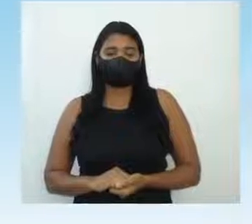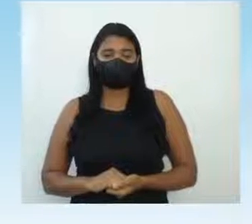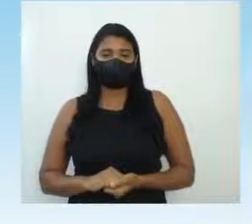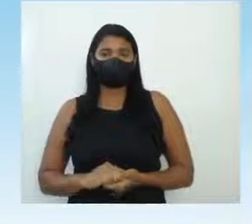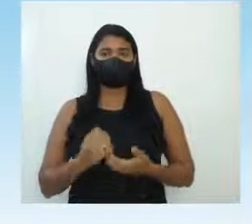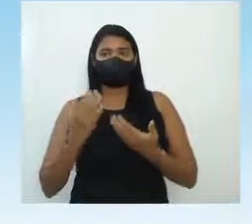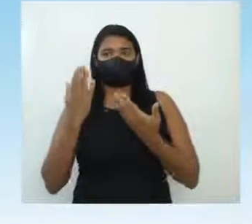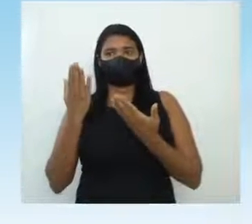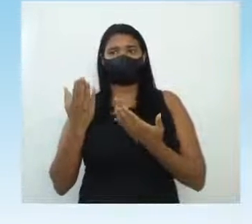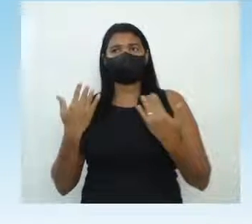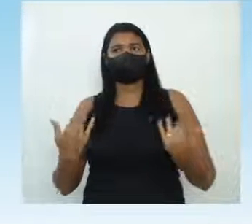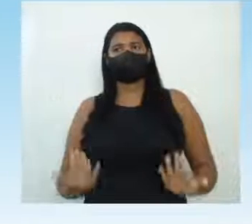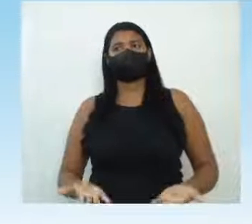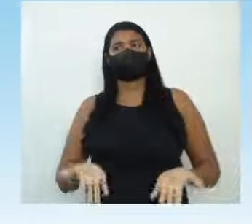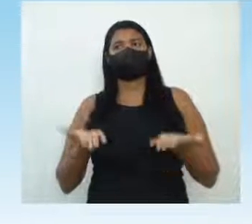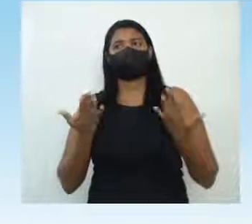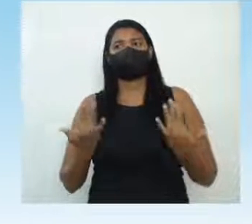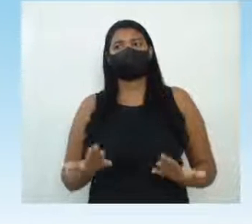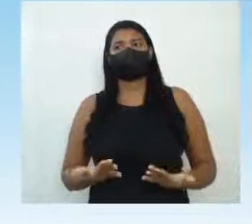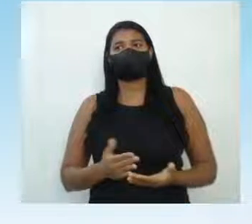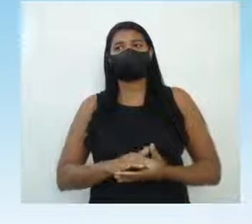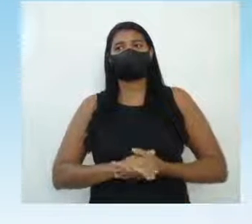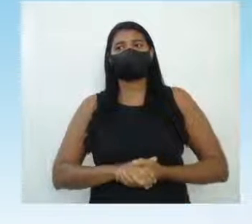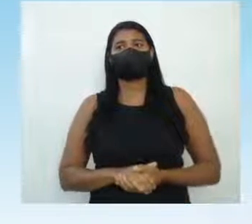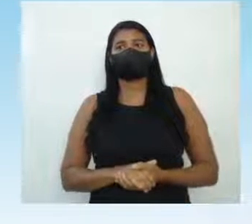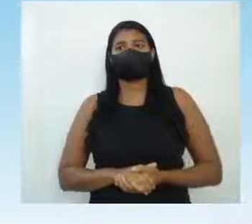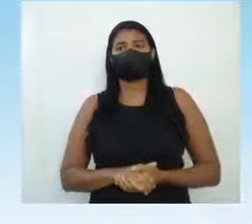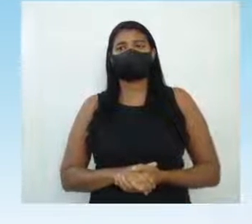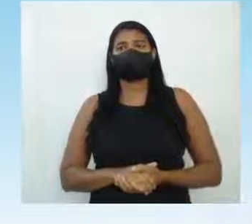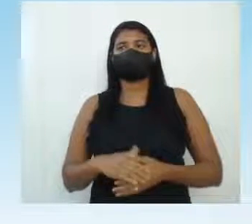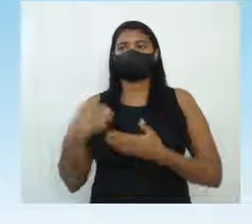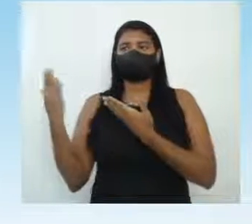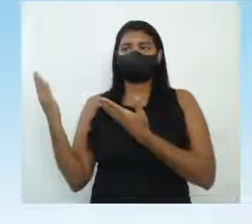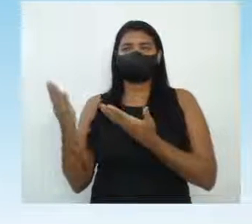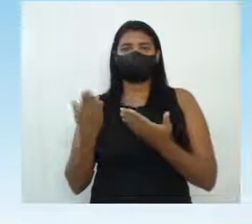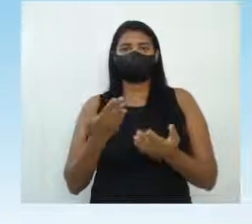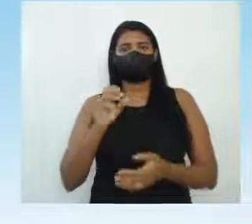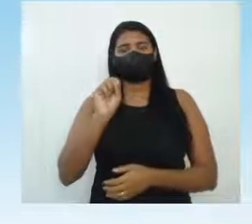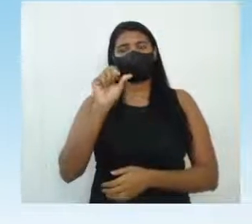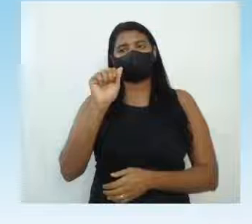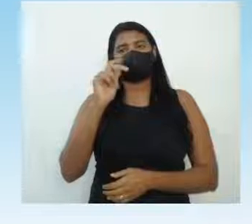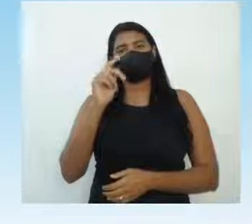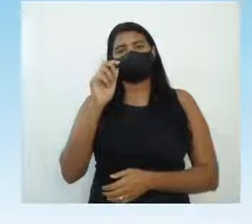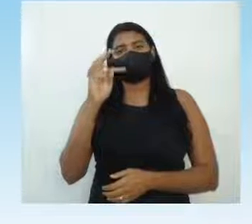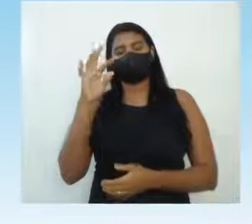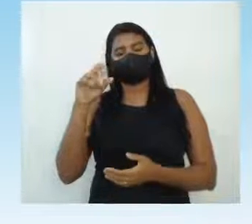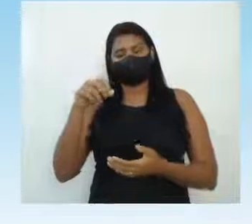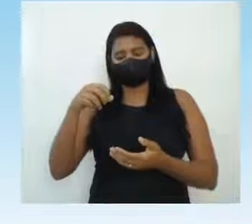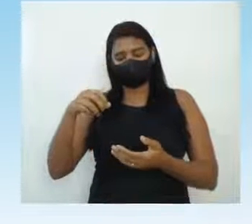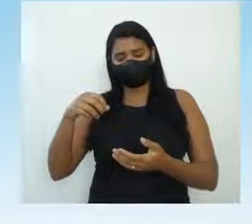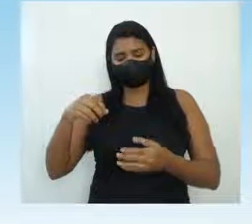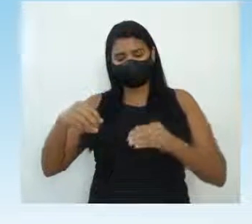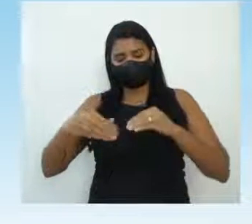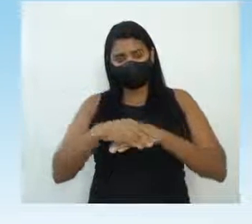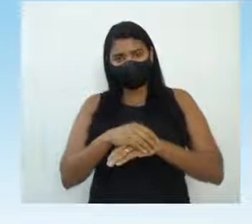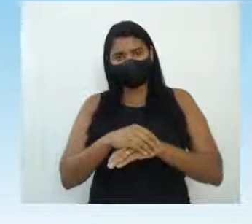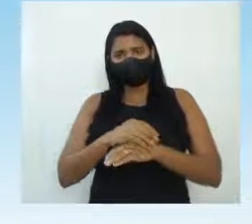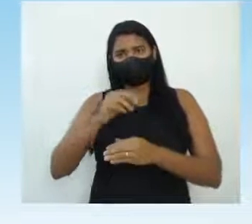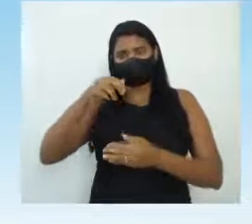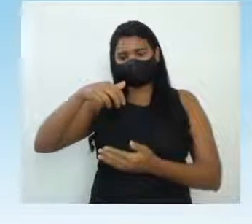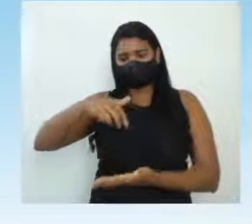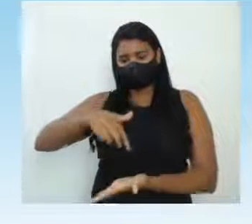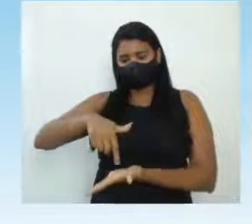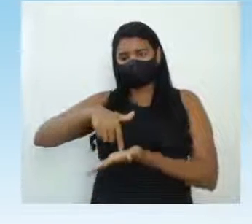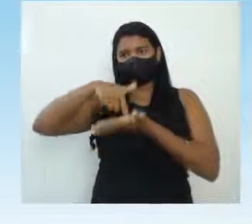uma certa leveza. E aí, as sapatilhas, né? Que as bailarinas do balé clássico